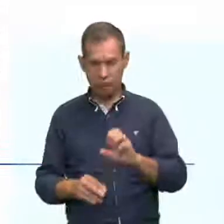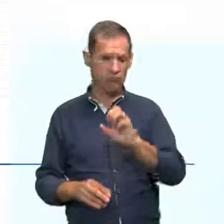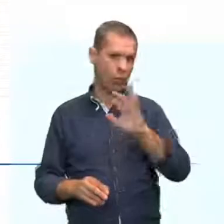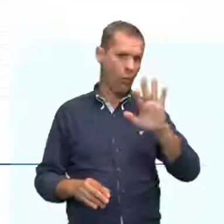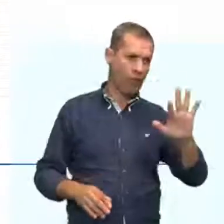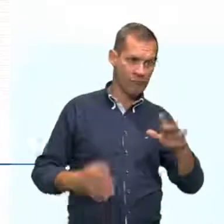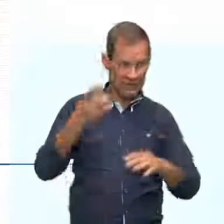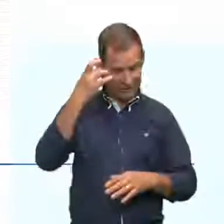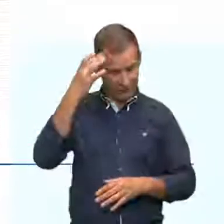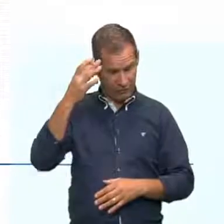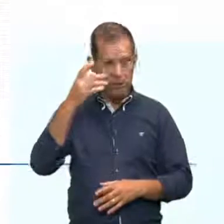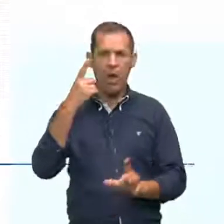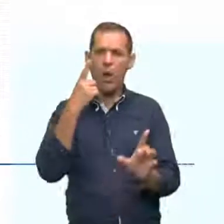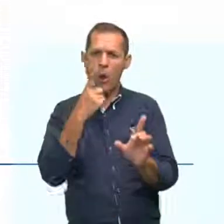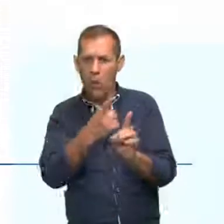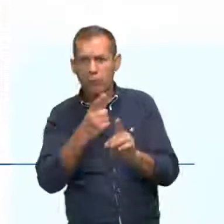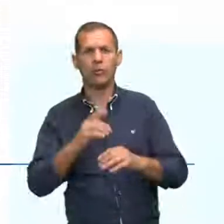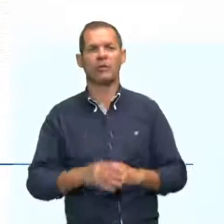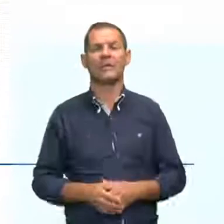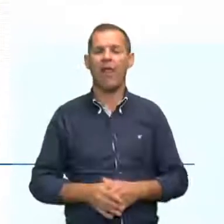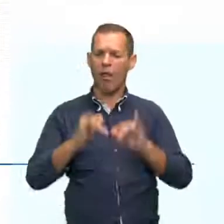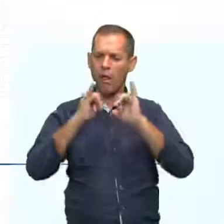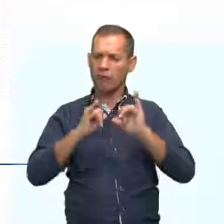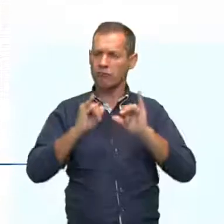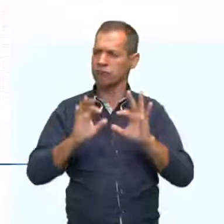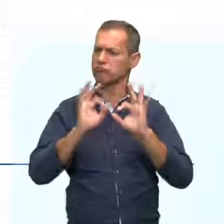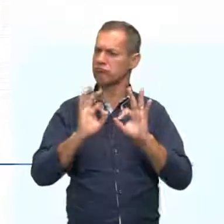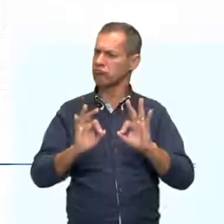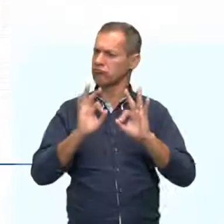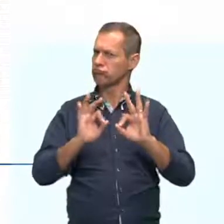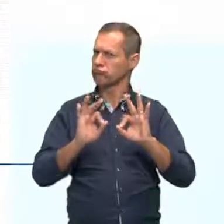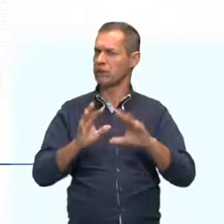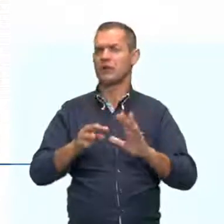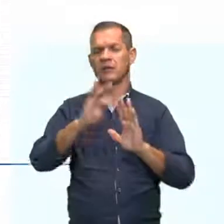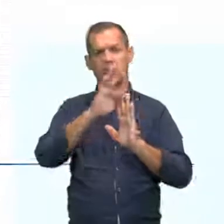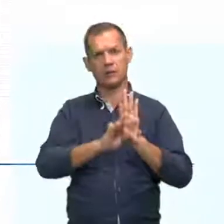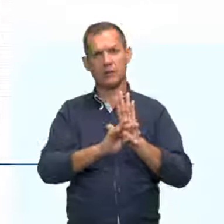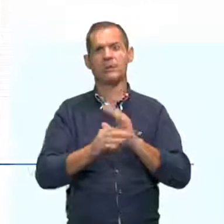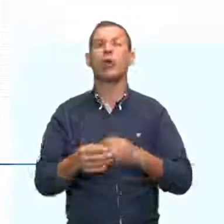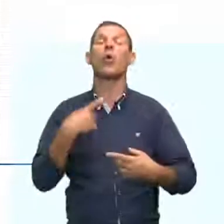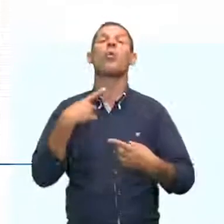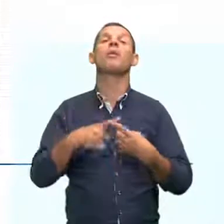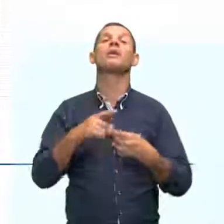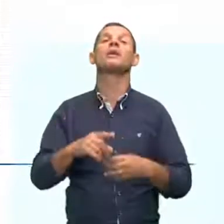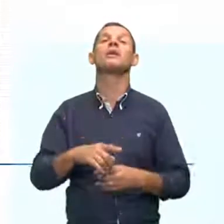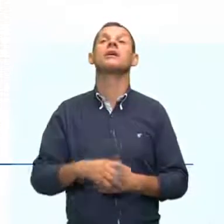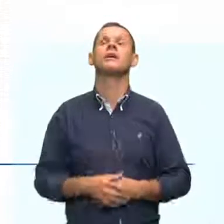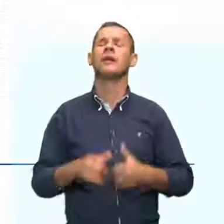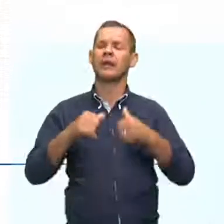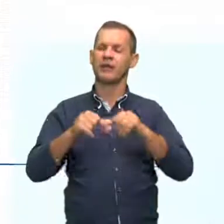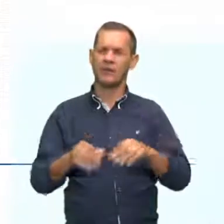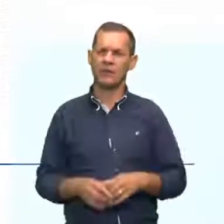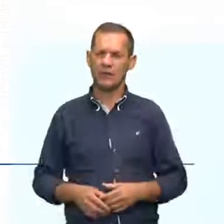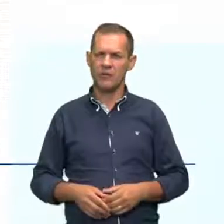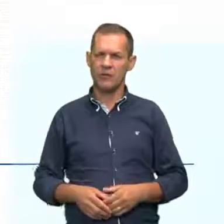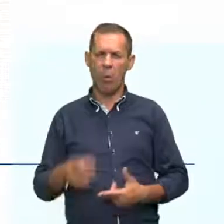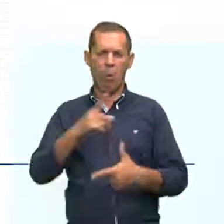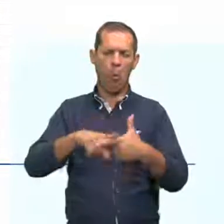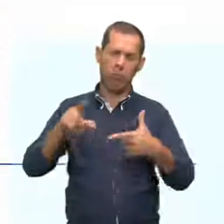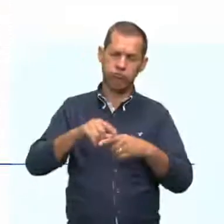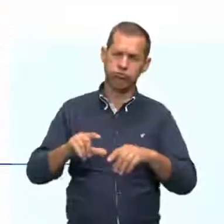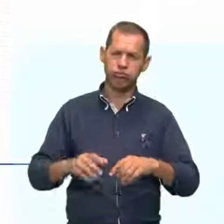consegue facilmente, digamos que, desembaralhar esse texto. Por isso que esse é um sério